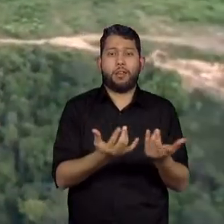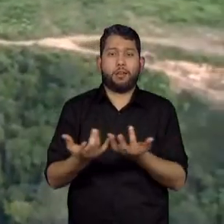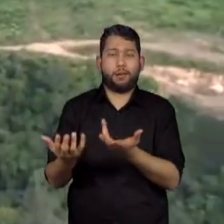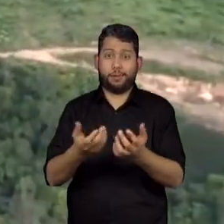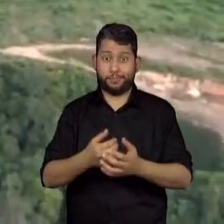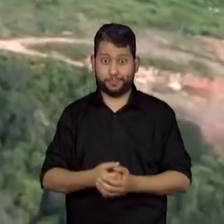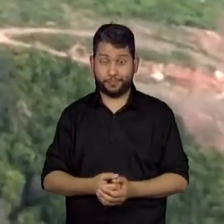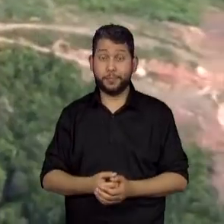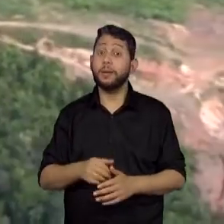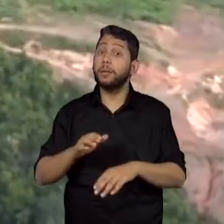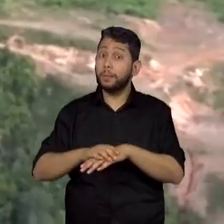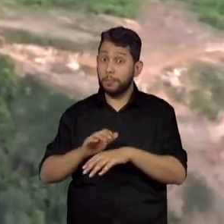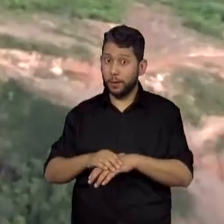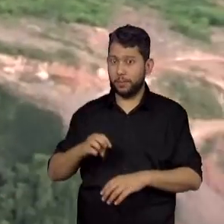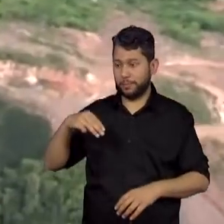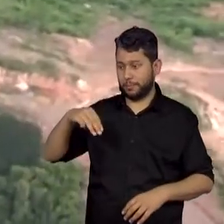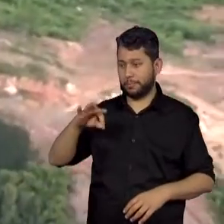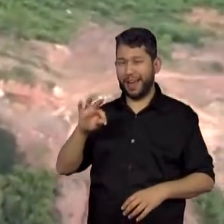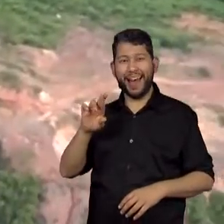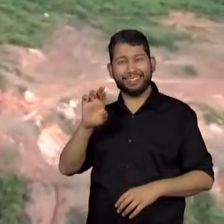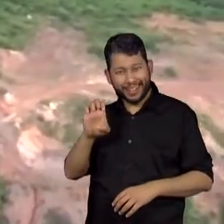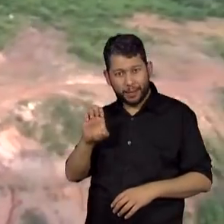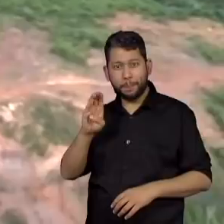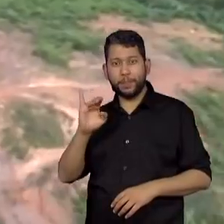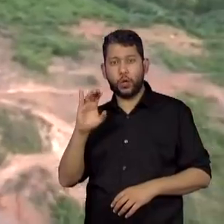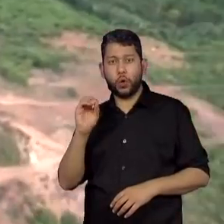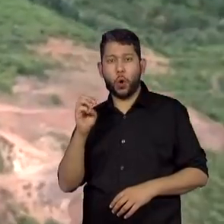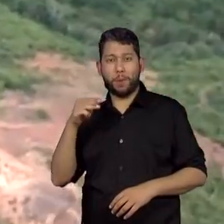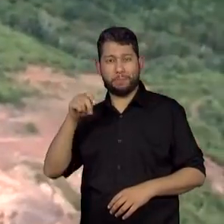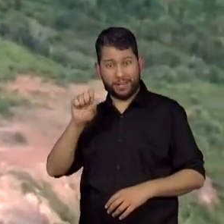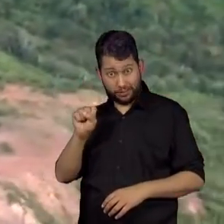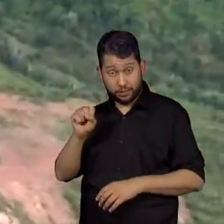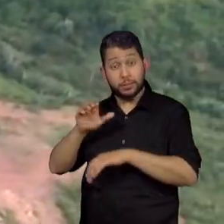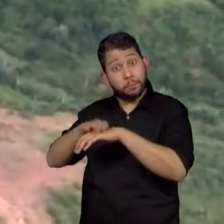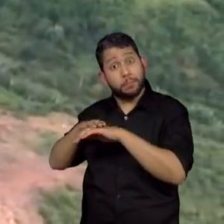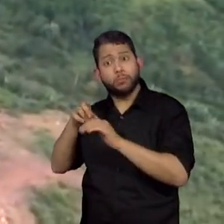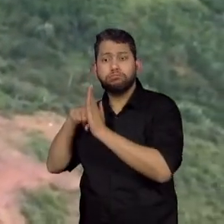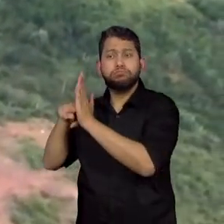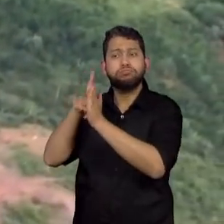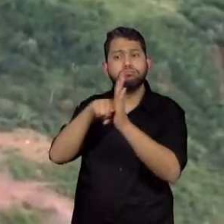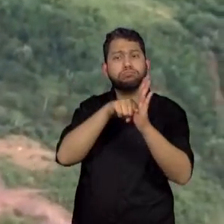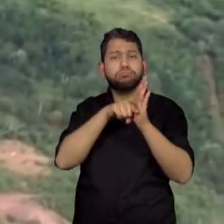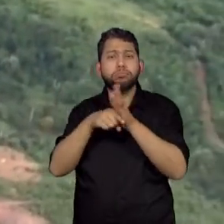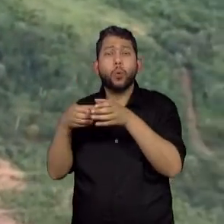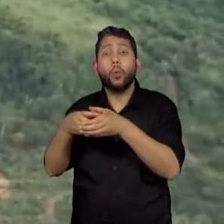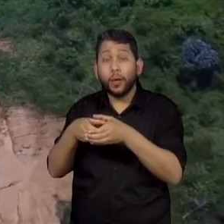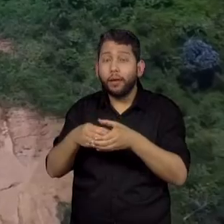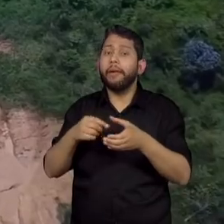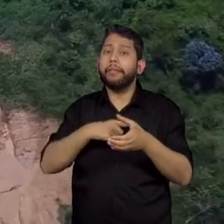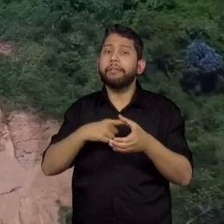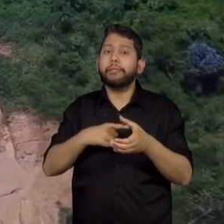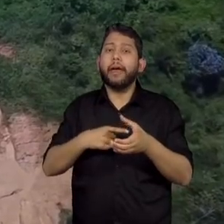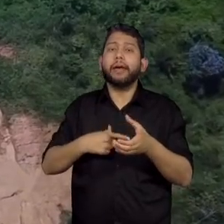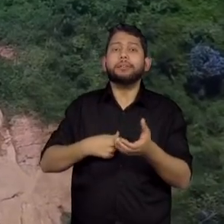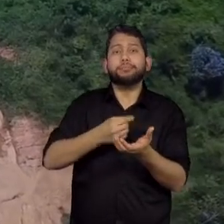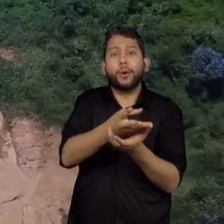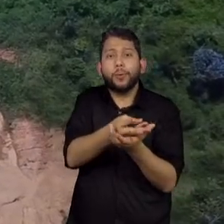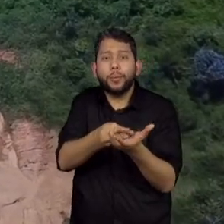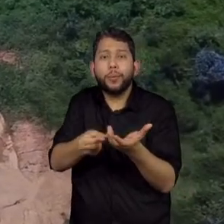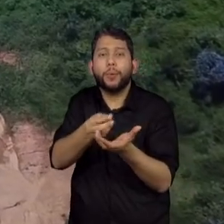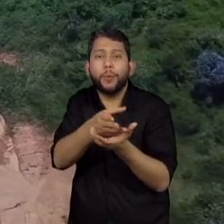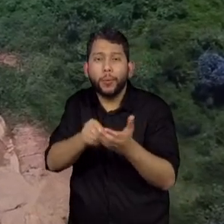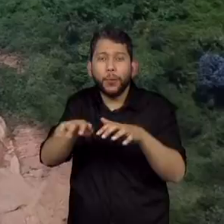Levantamento da iniciativa MAP Biomas revela que a área ocupada por mineração no território brasileiro cresceu